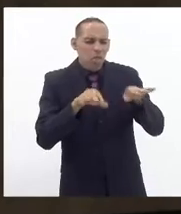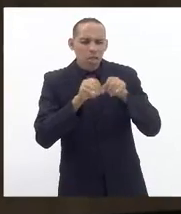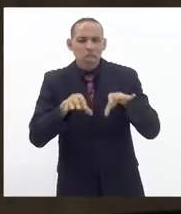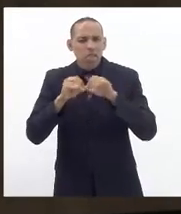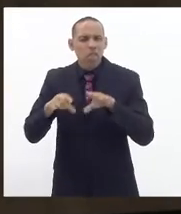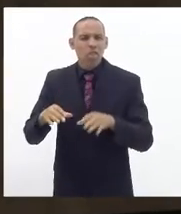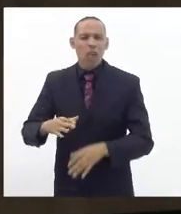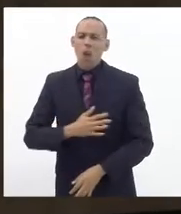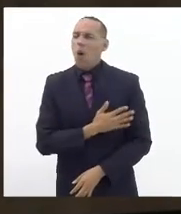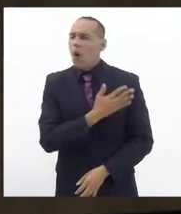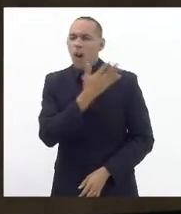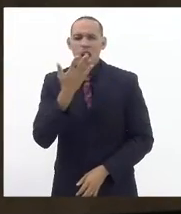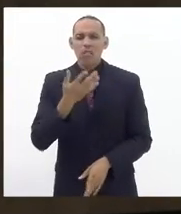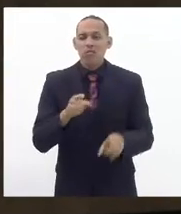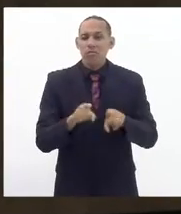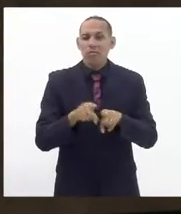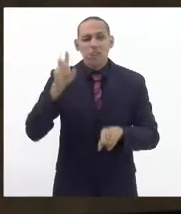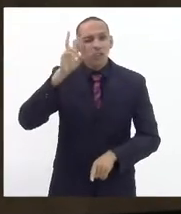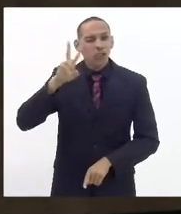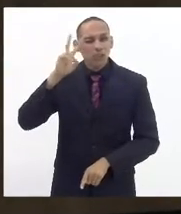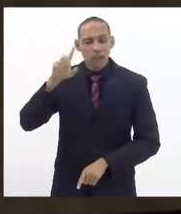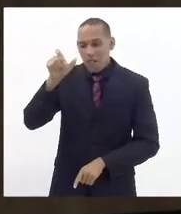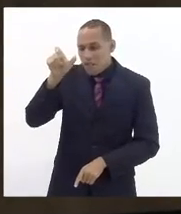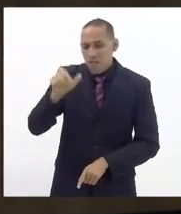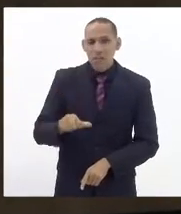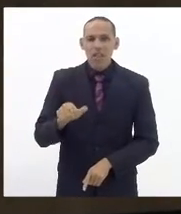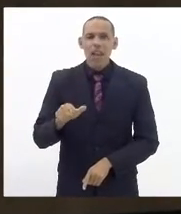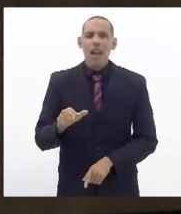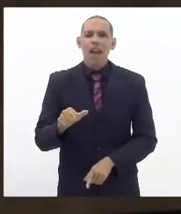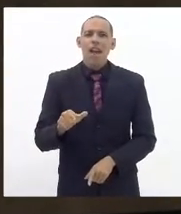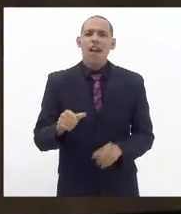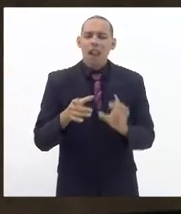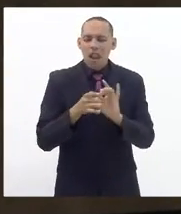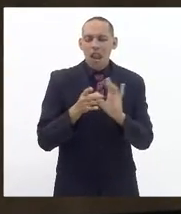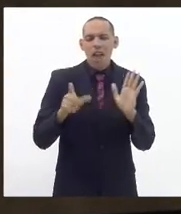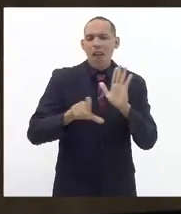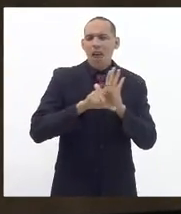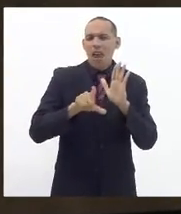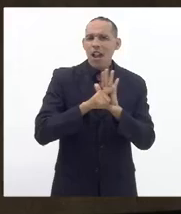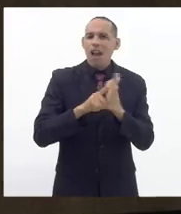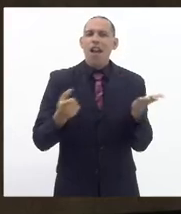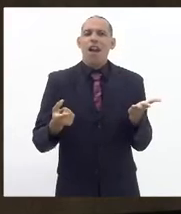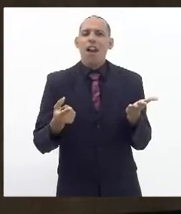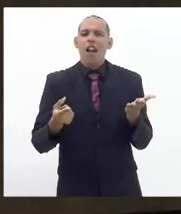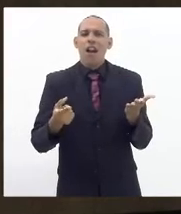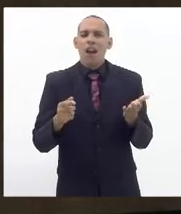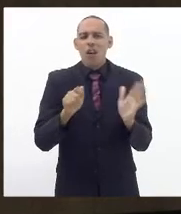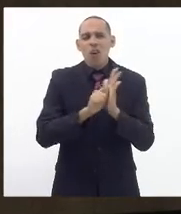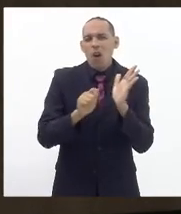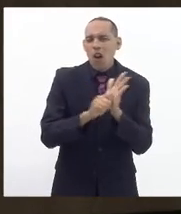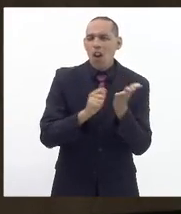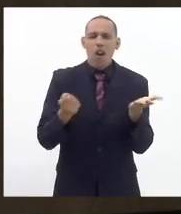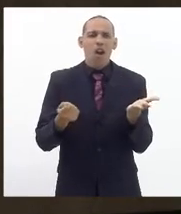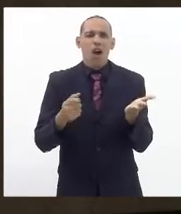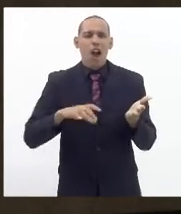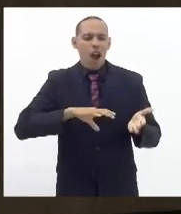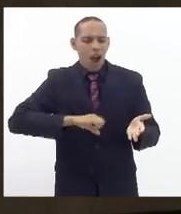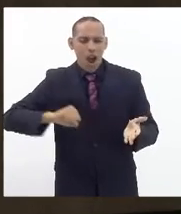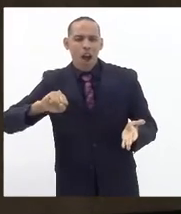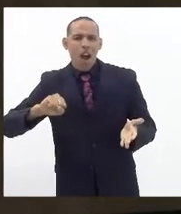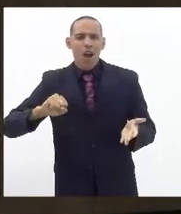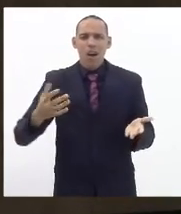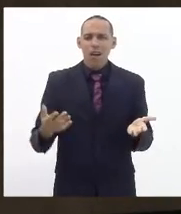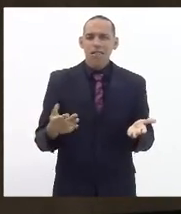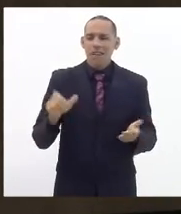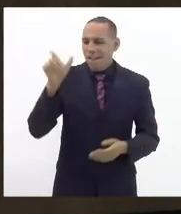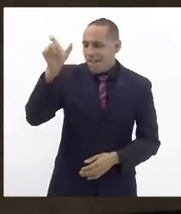nefasto, além da narrativa de legalização de droga, do aborto contra a vida, contra as instituições. Esse mesmo Zé